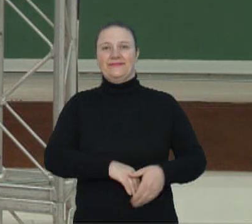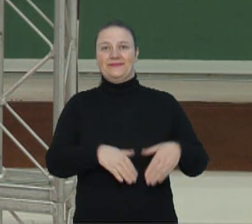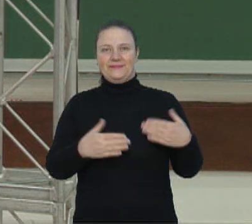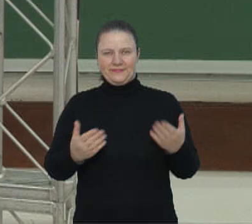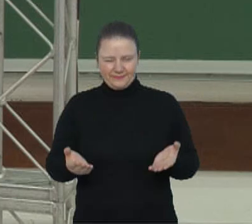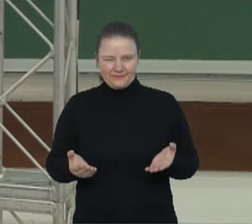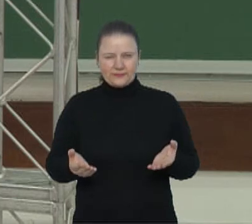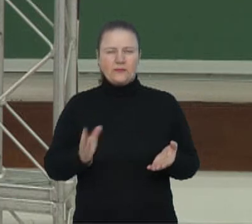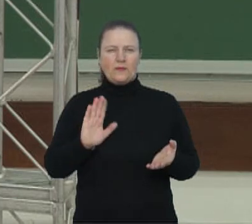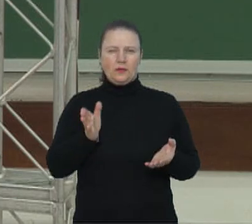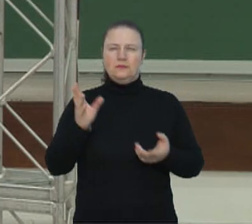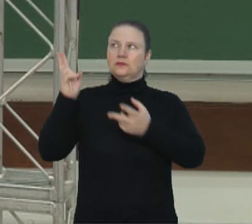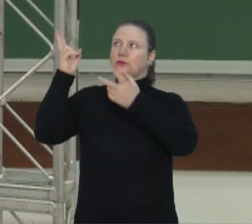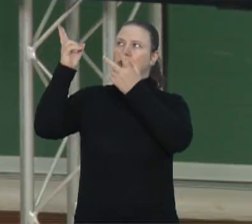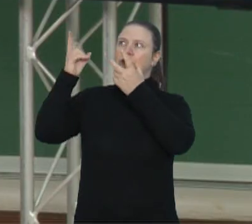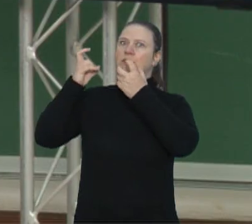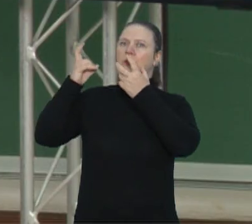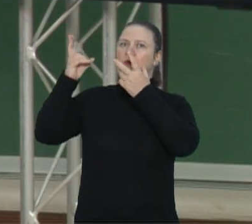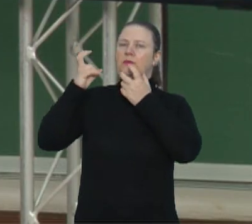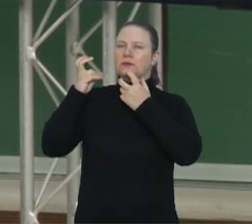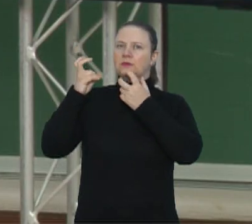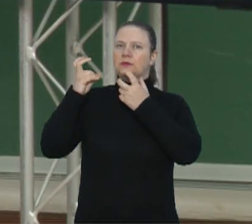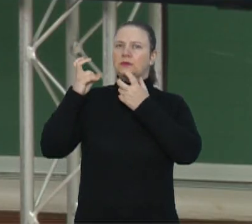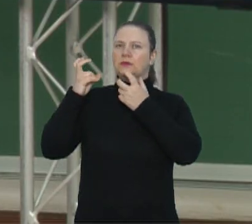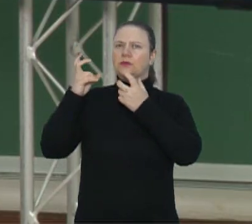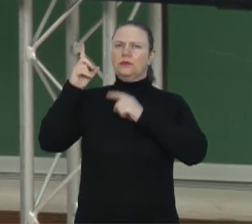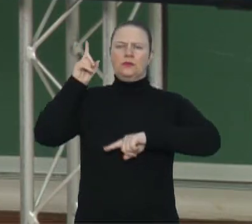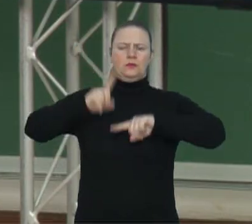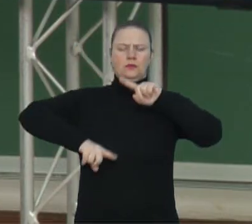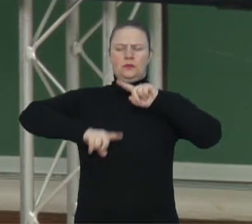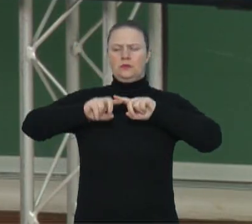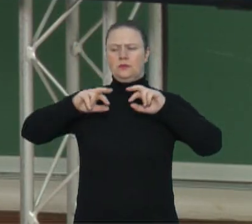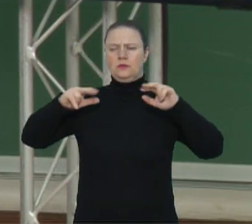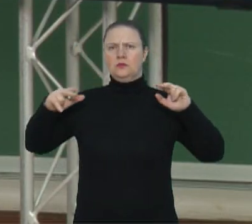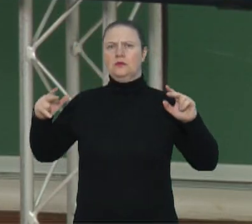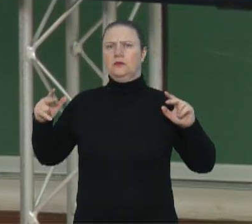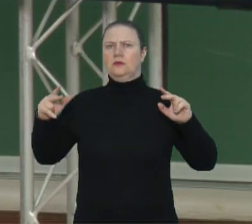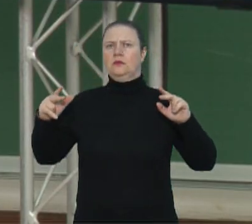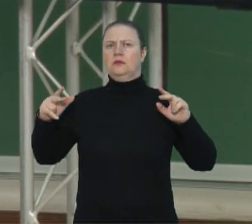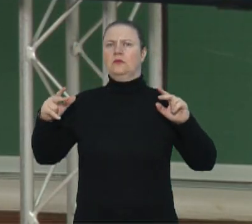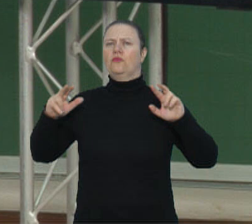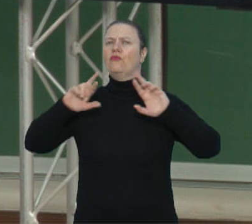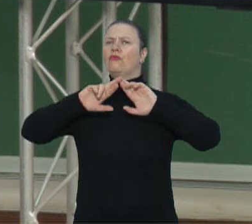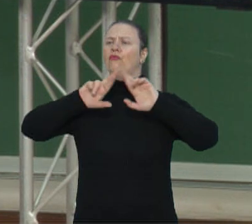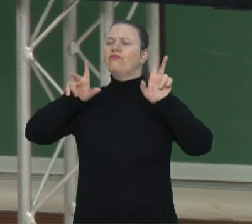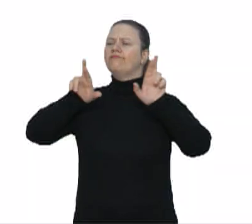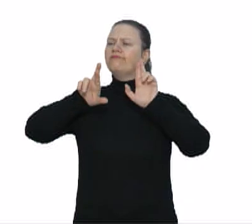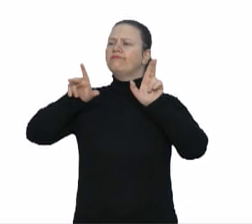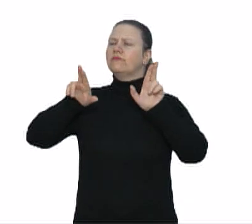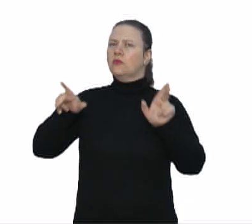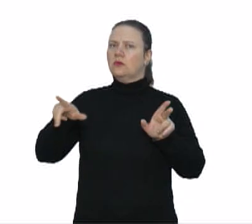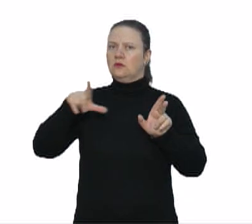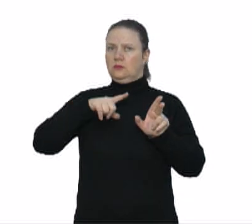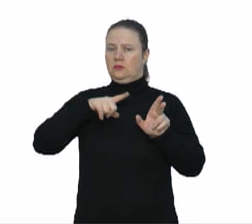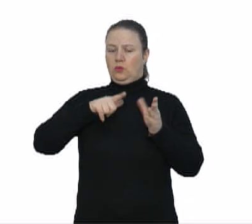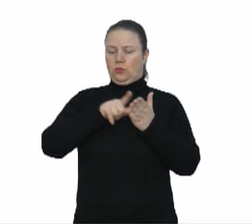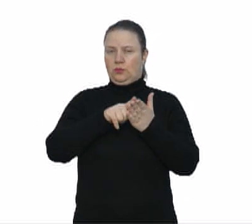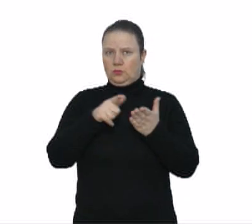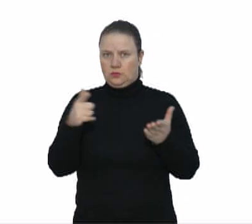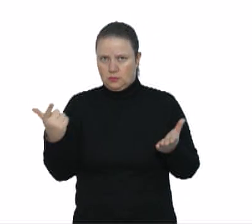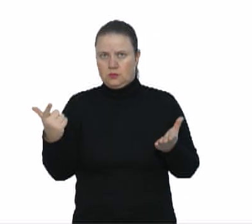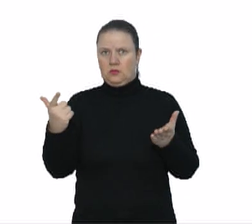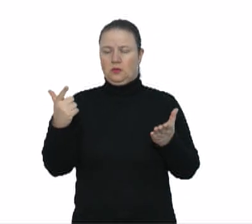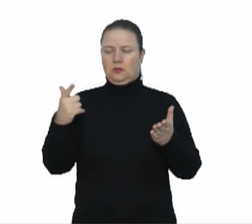Então, vocês devem ter observado a quantidade de materiais, né? Dá para ver ali que tem um pedaço de jornal,